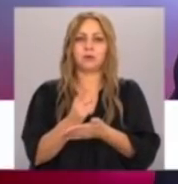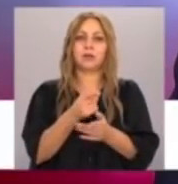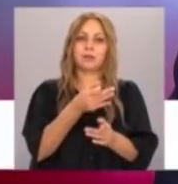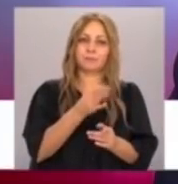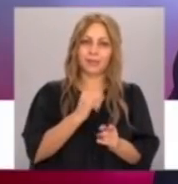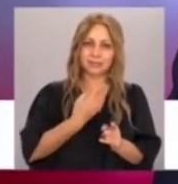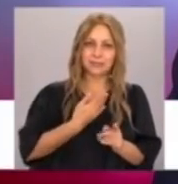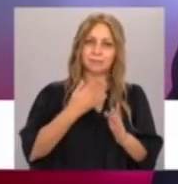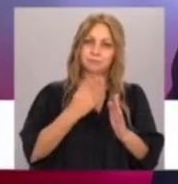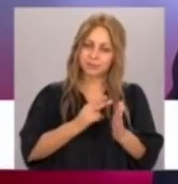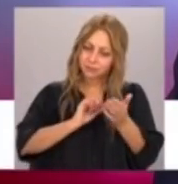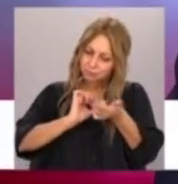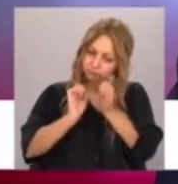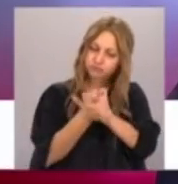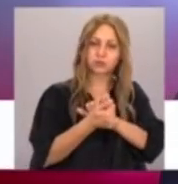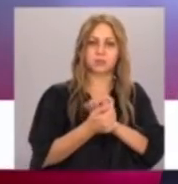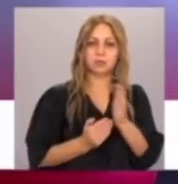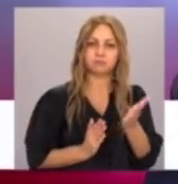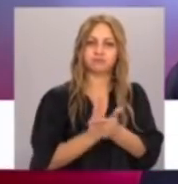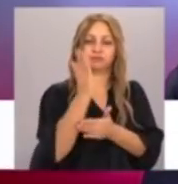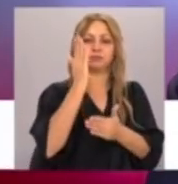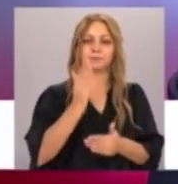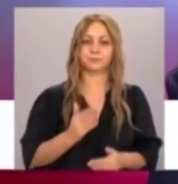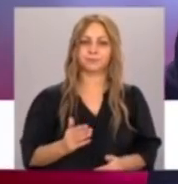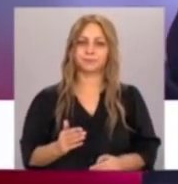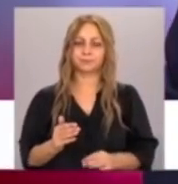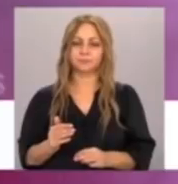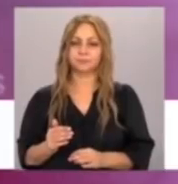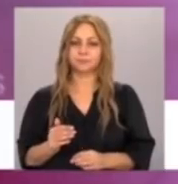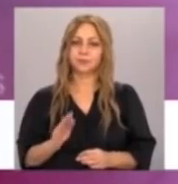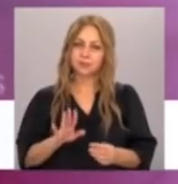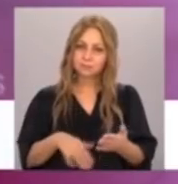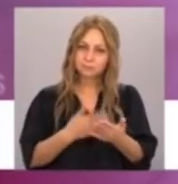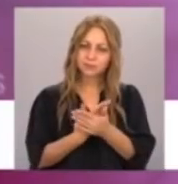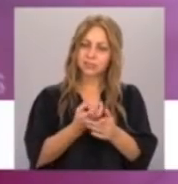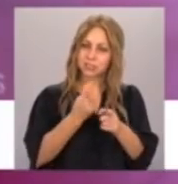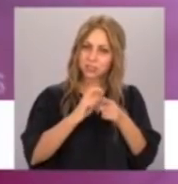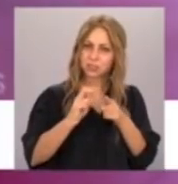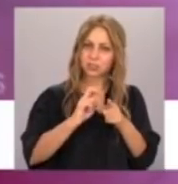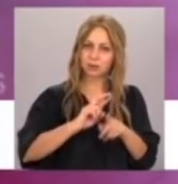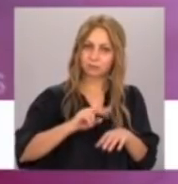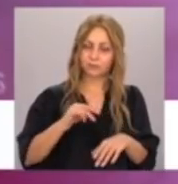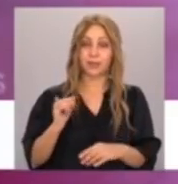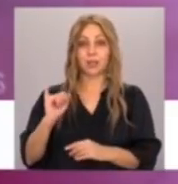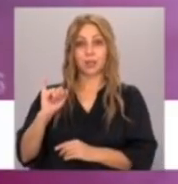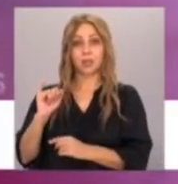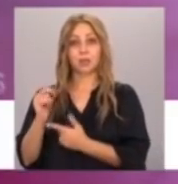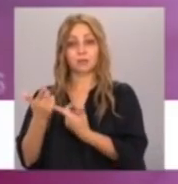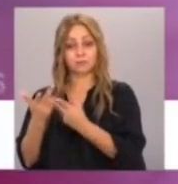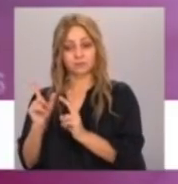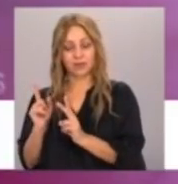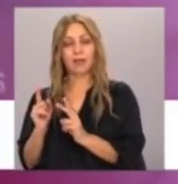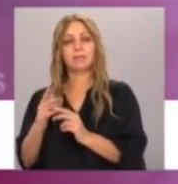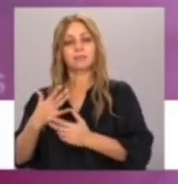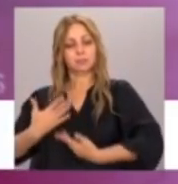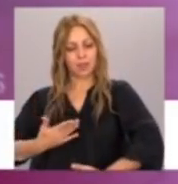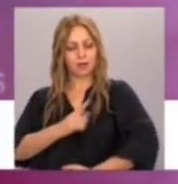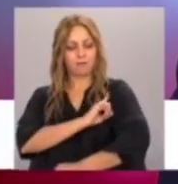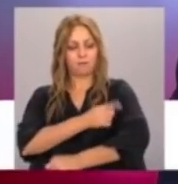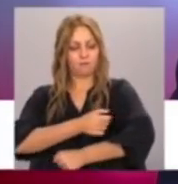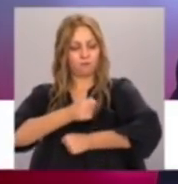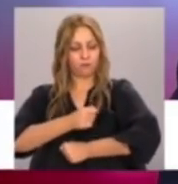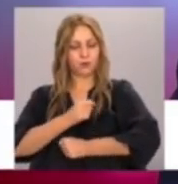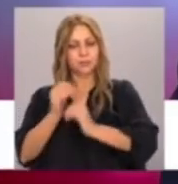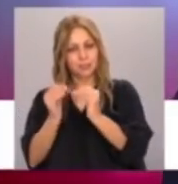energia reformista que o peça e também já teve ainda mais energia por isso da iniciativa Liberal que ter chegar à frente o portão para